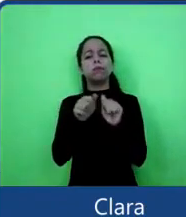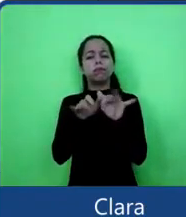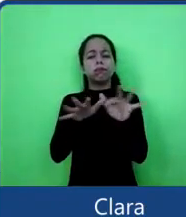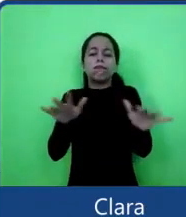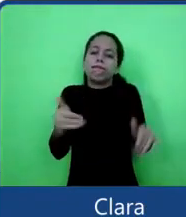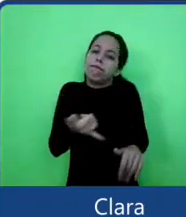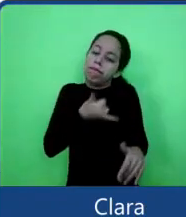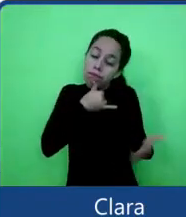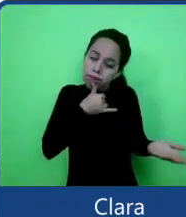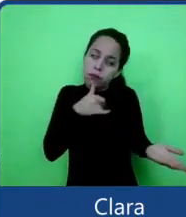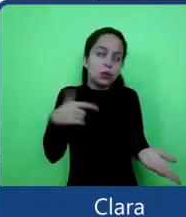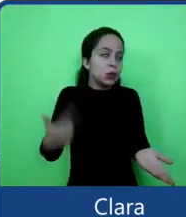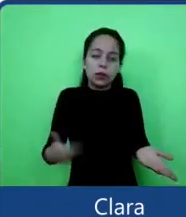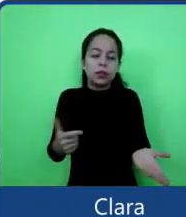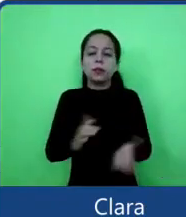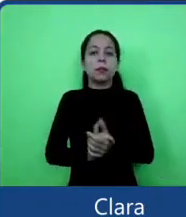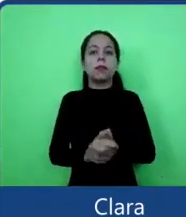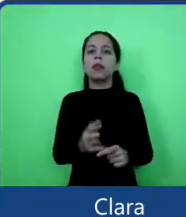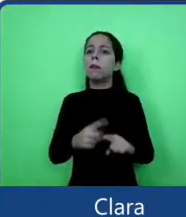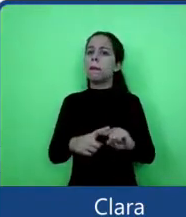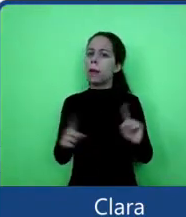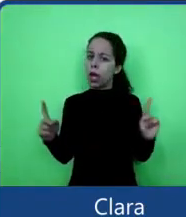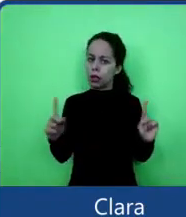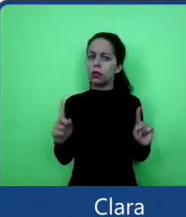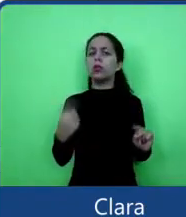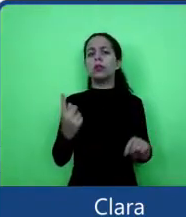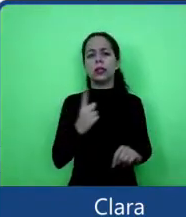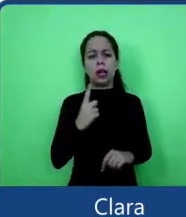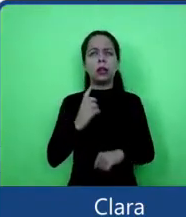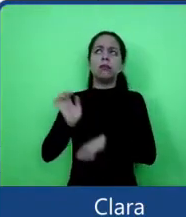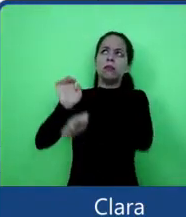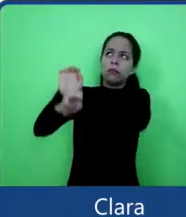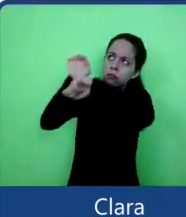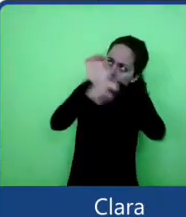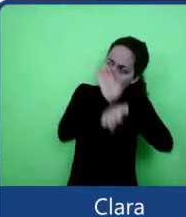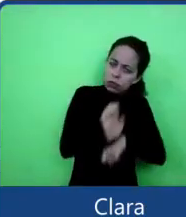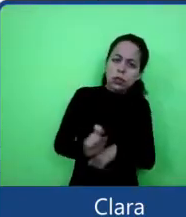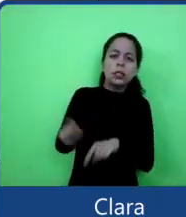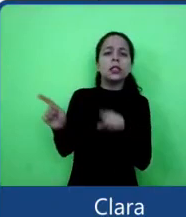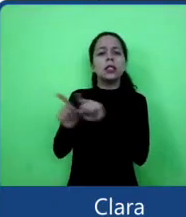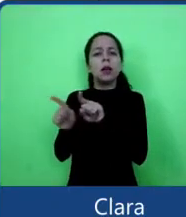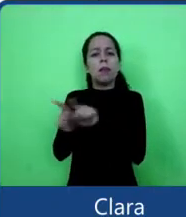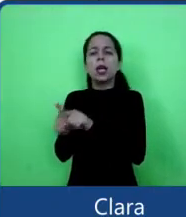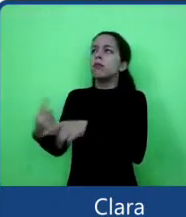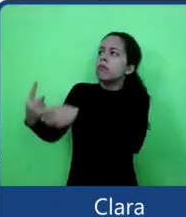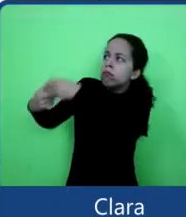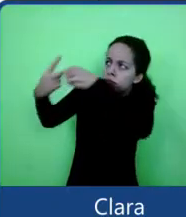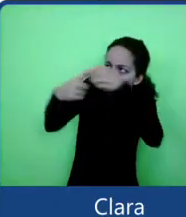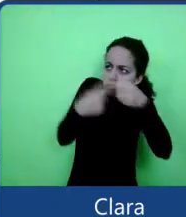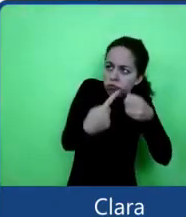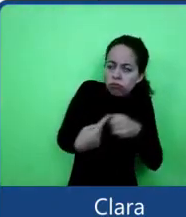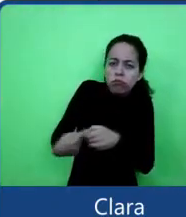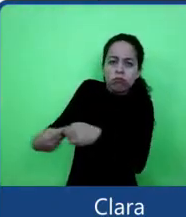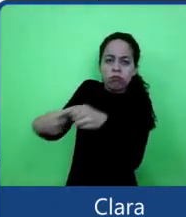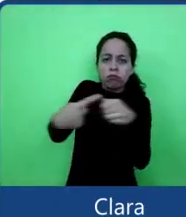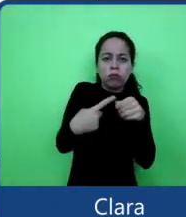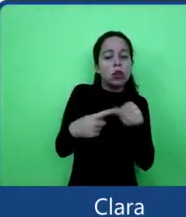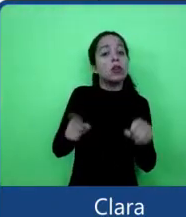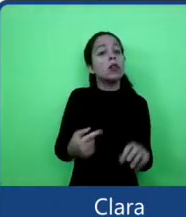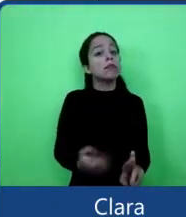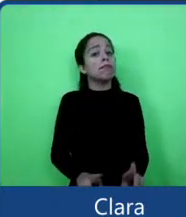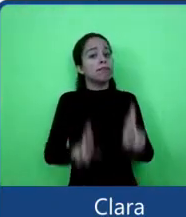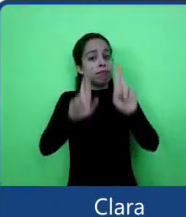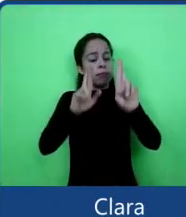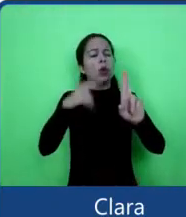algumas iniciativas no âmbito dos estados e até dos municípios, né, que esperamos que a gente consiga